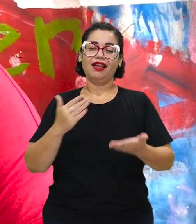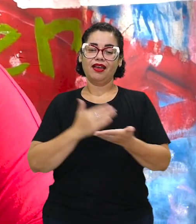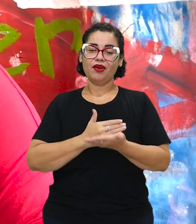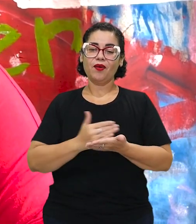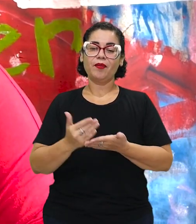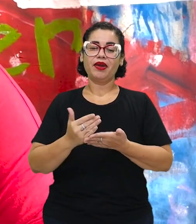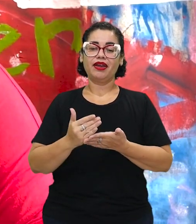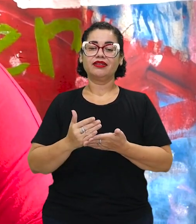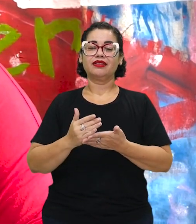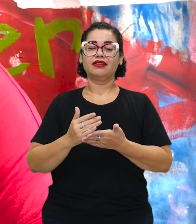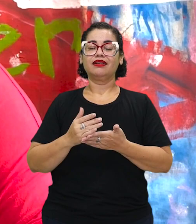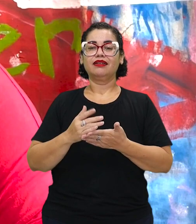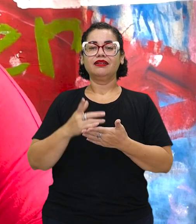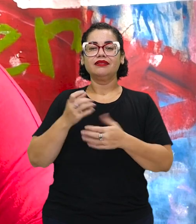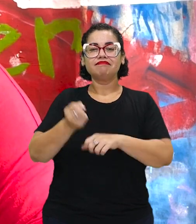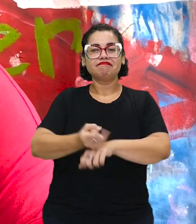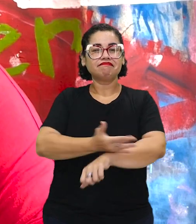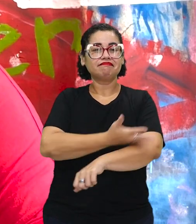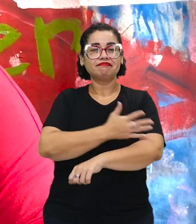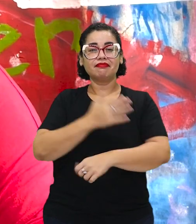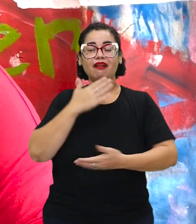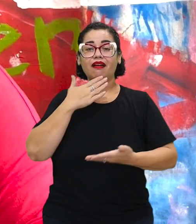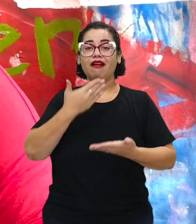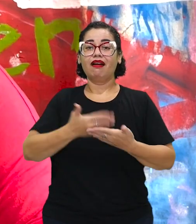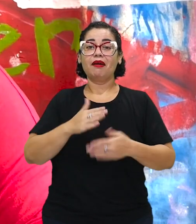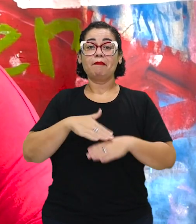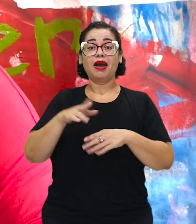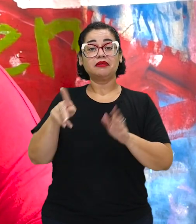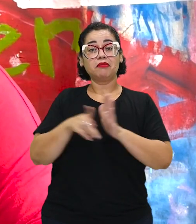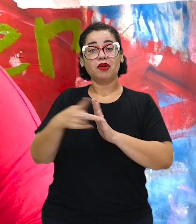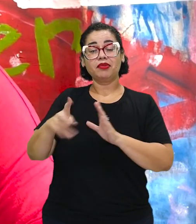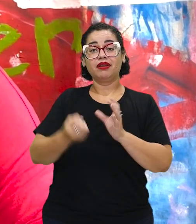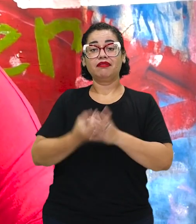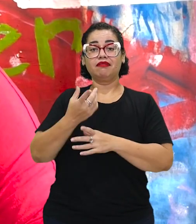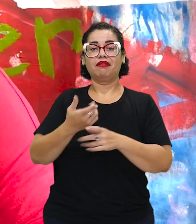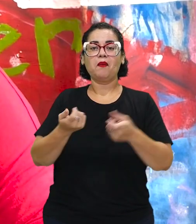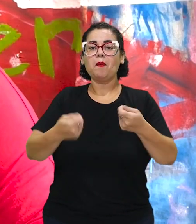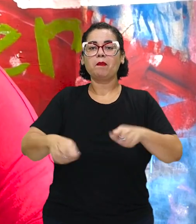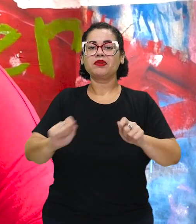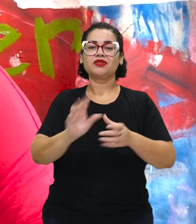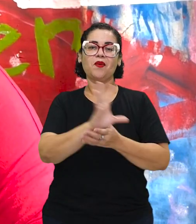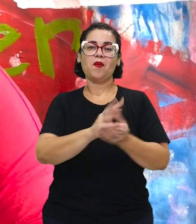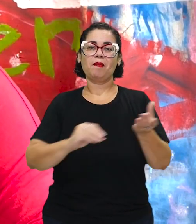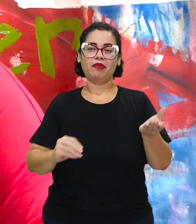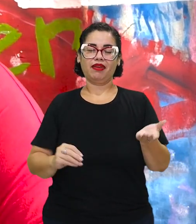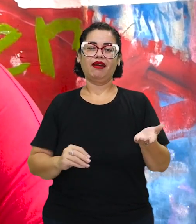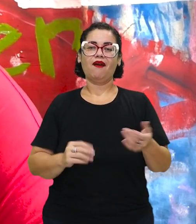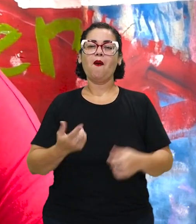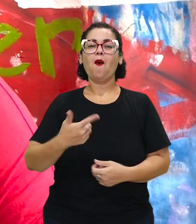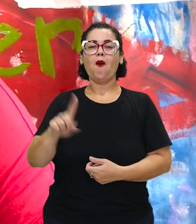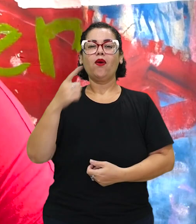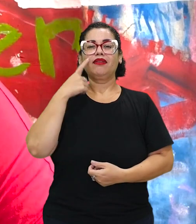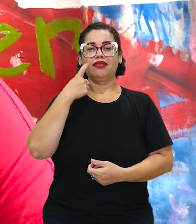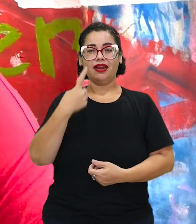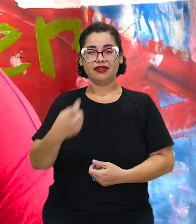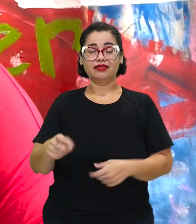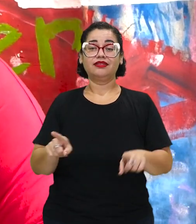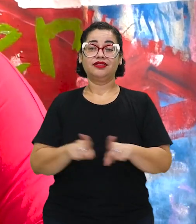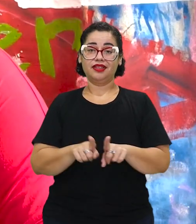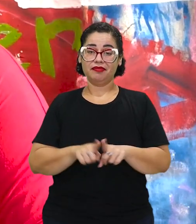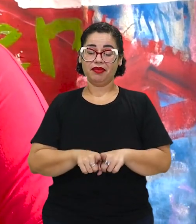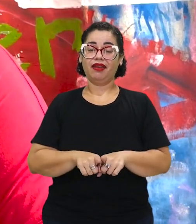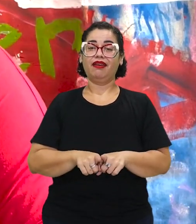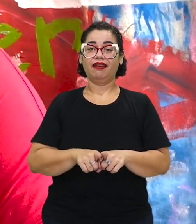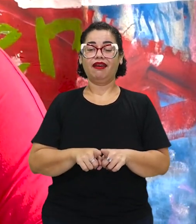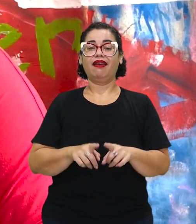E ele passa a se encantar com aquilo que ele criou, que ele não copiou. Outra coisa muito